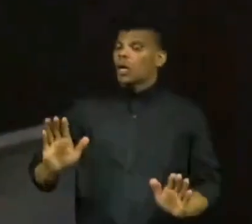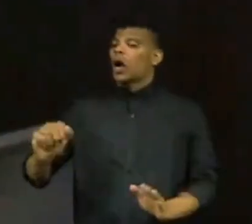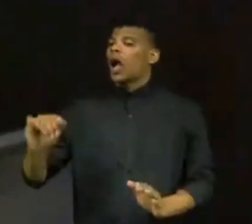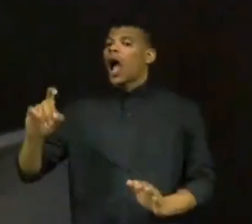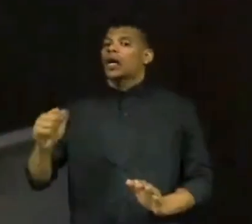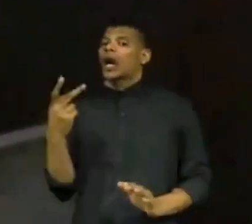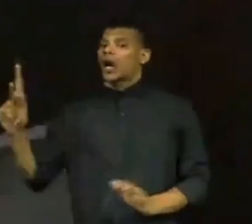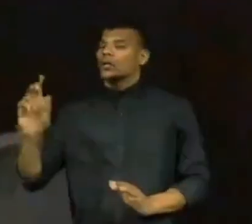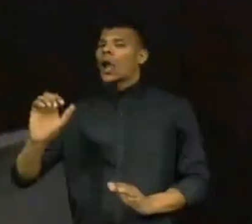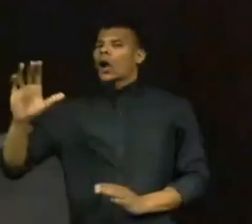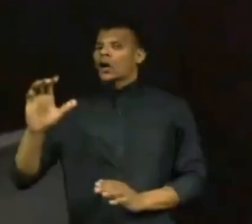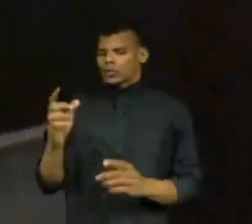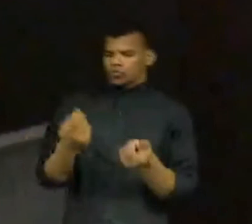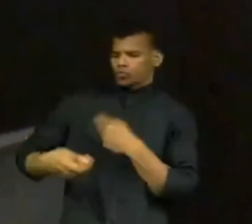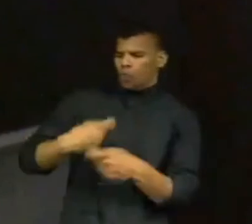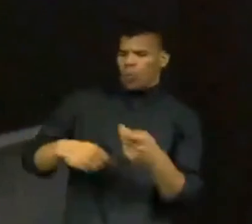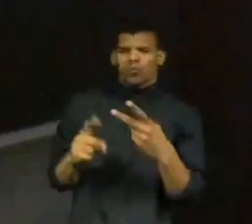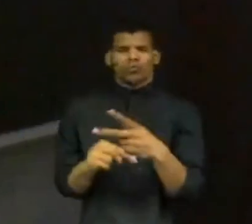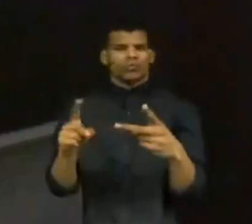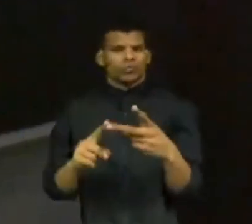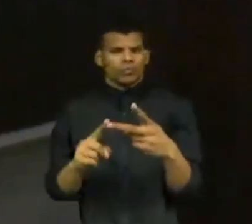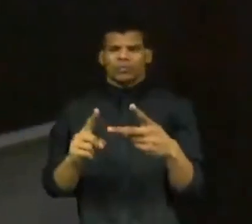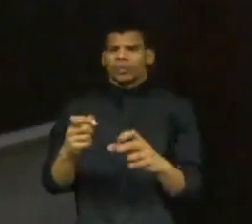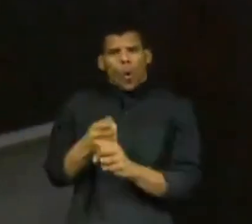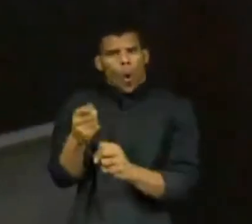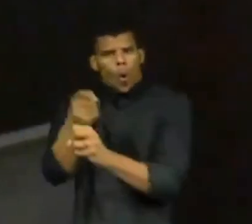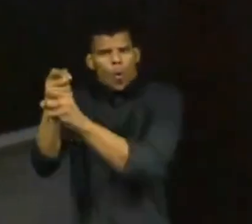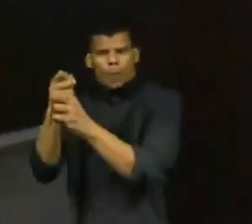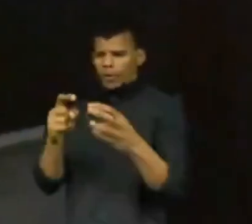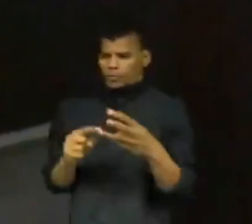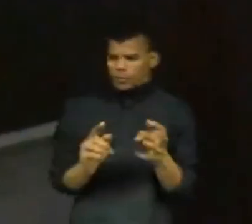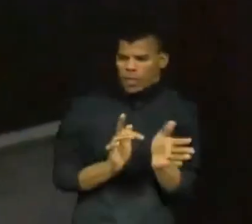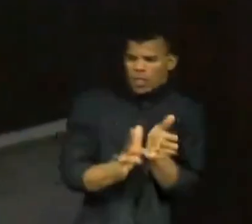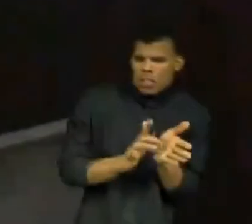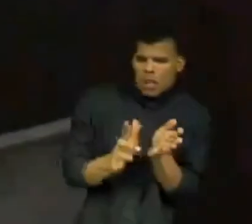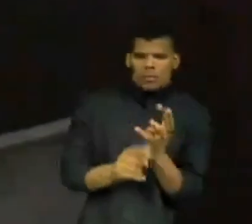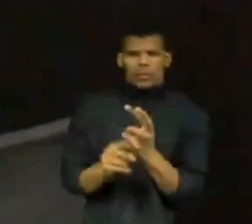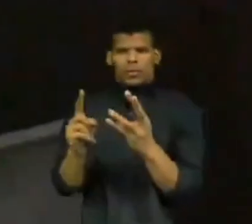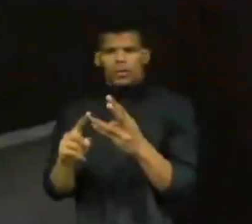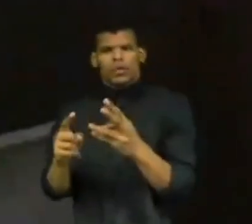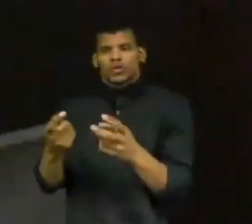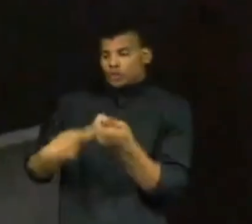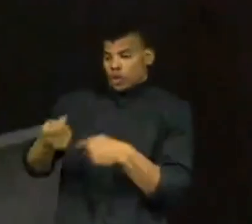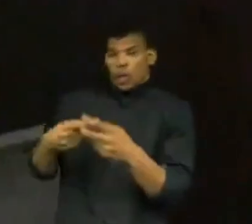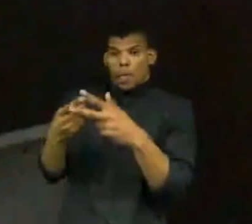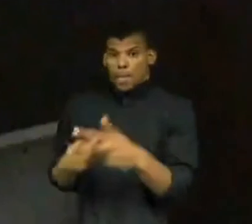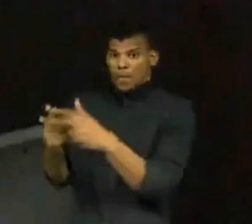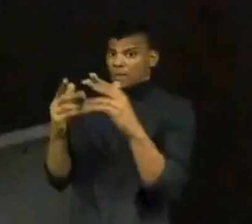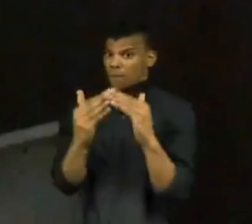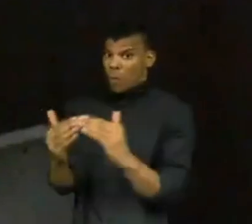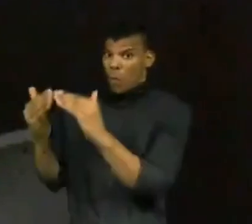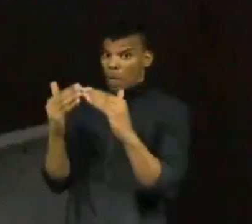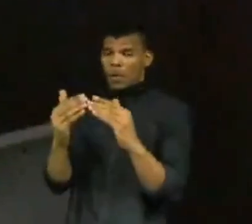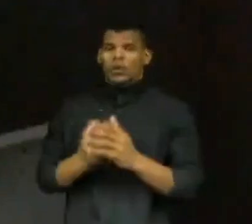tem recurso para obras, tem recurso para entregar tablet, tem recurso para reformar escolas, porque